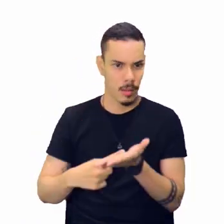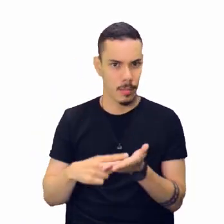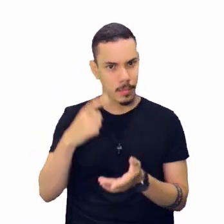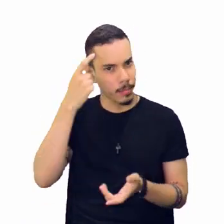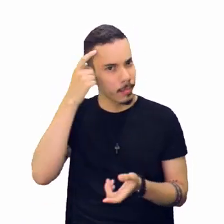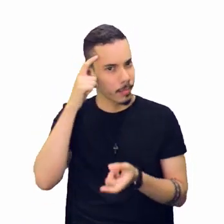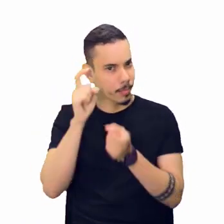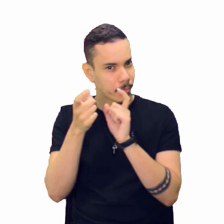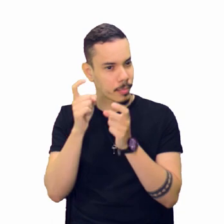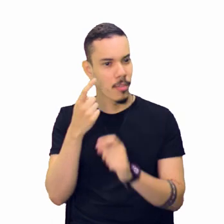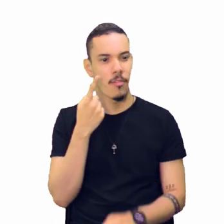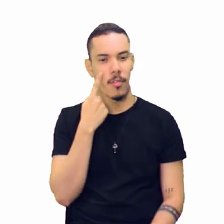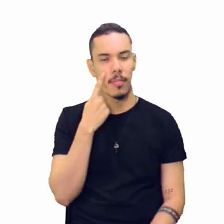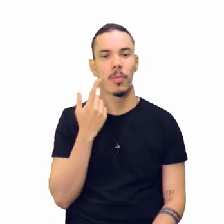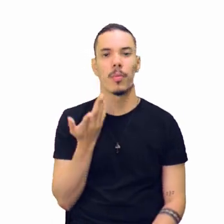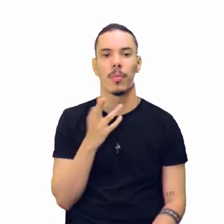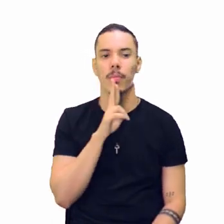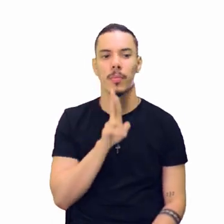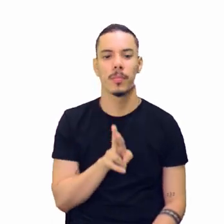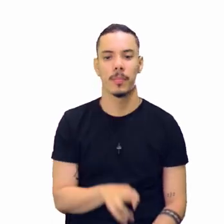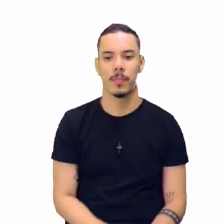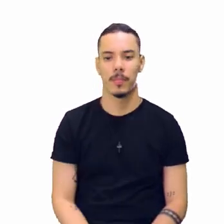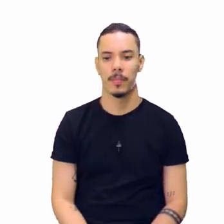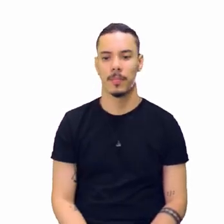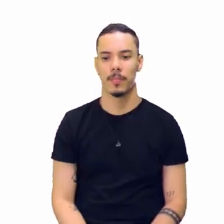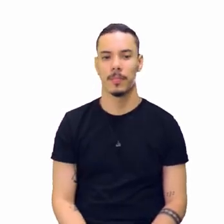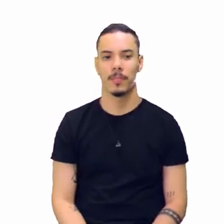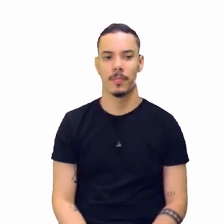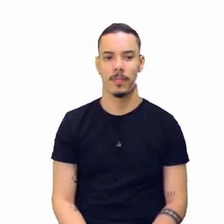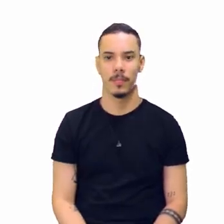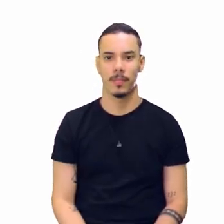teco funcionando.